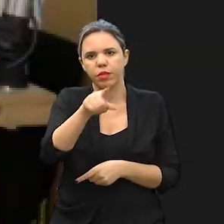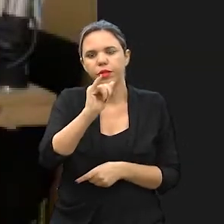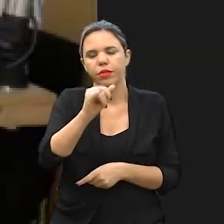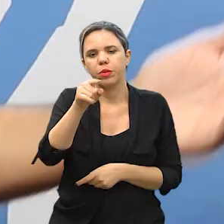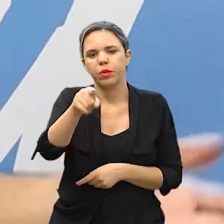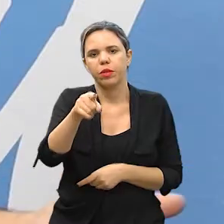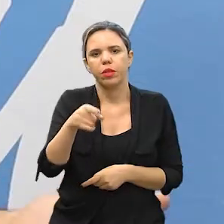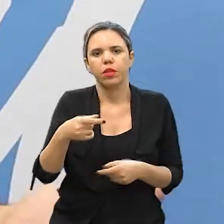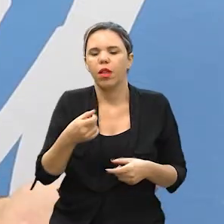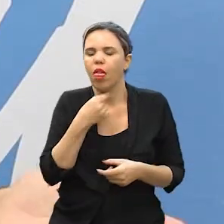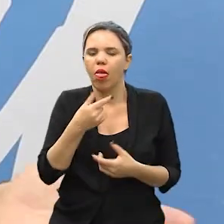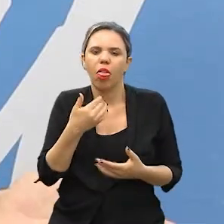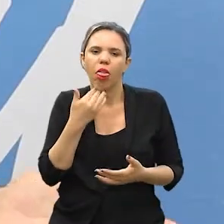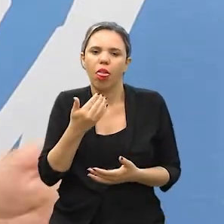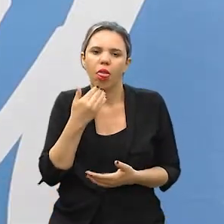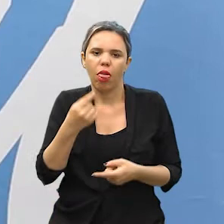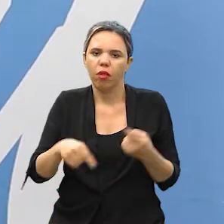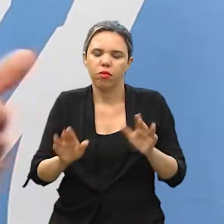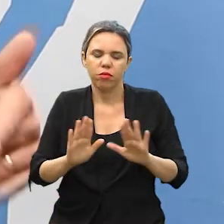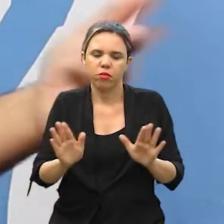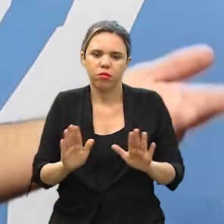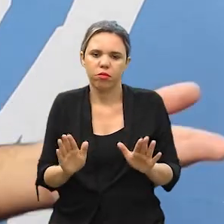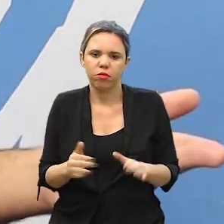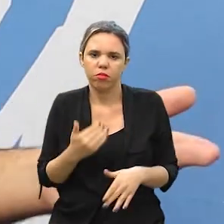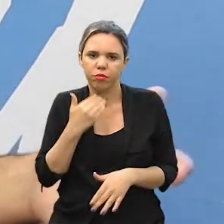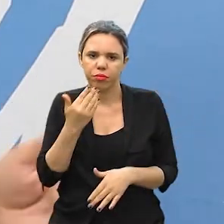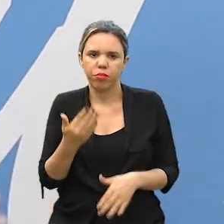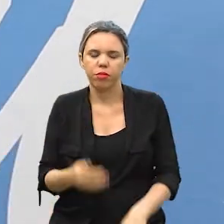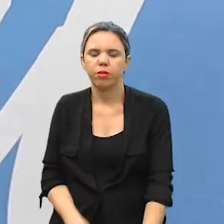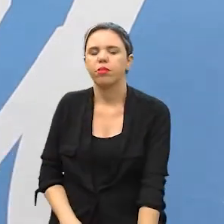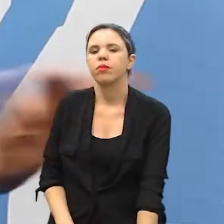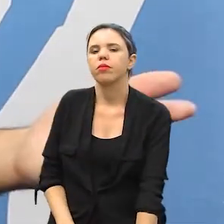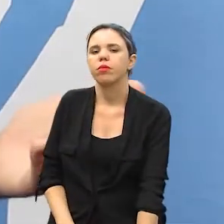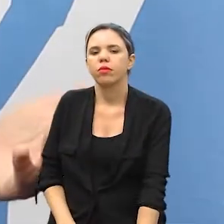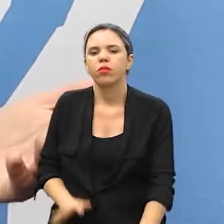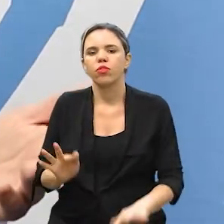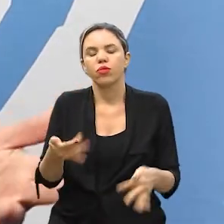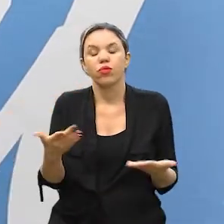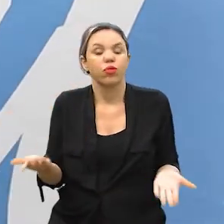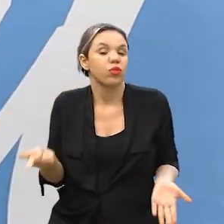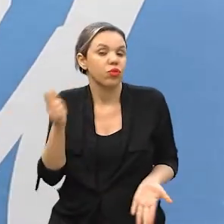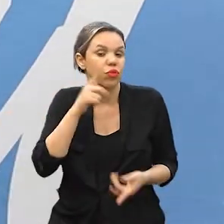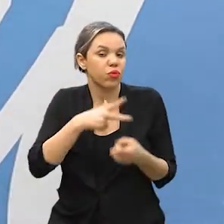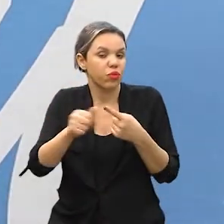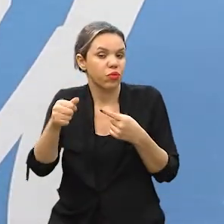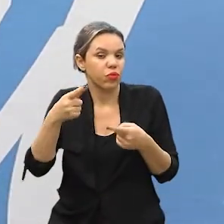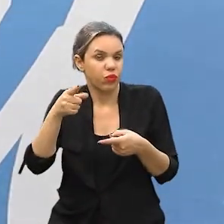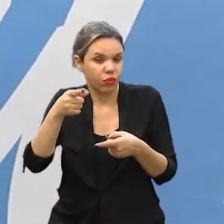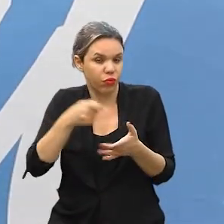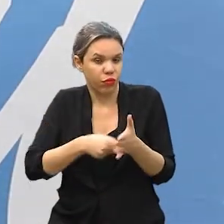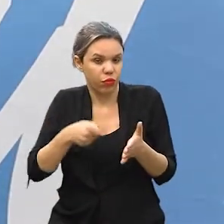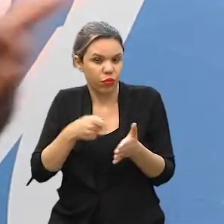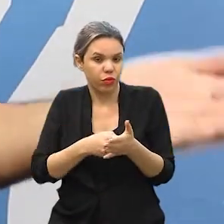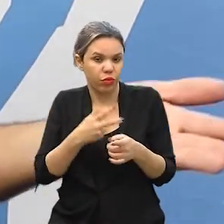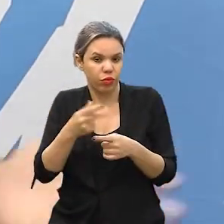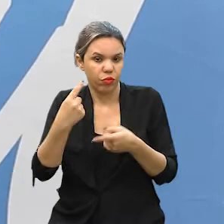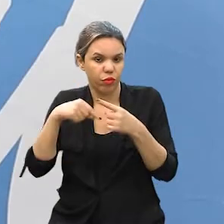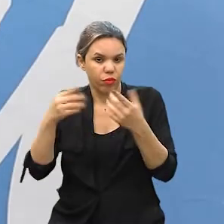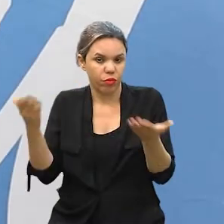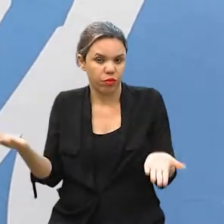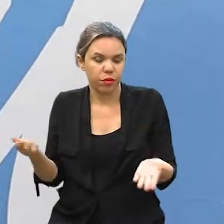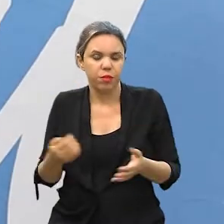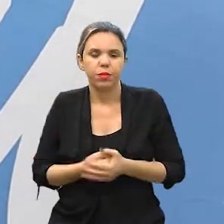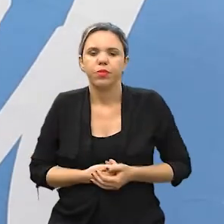você que o humor não ia levar nada, não ia levar ninguém a nenhum lugar. E no fim das contas, você persistiu, seguiu e tá aí.